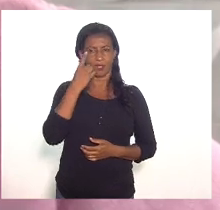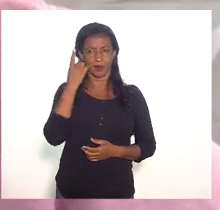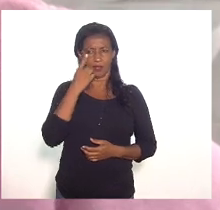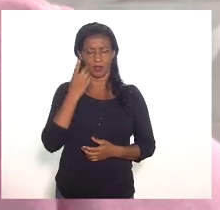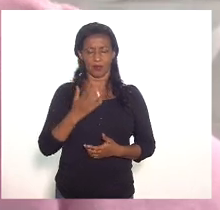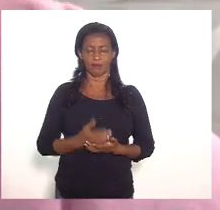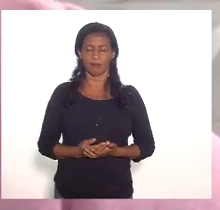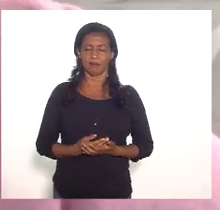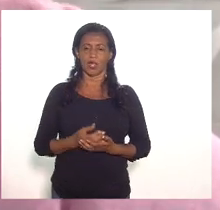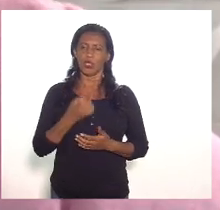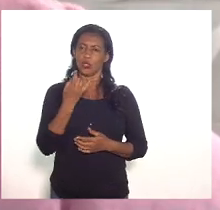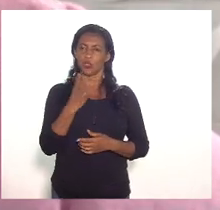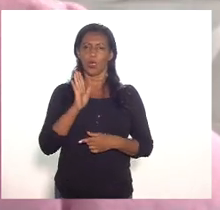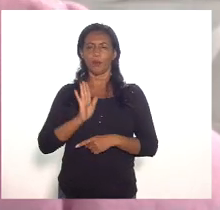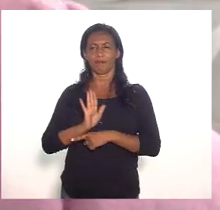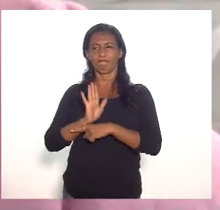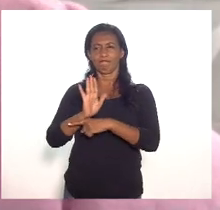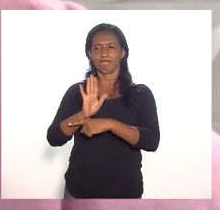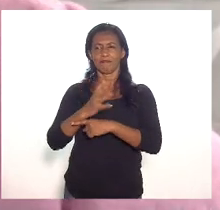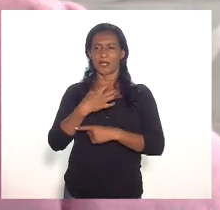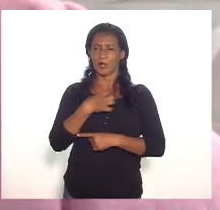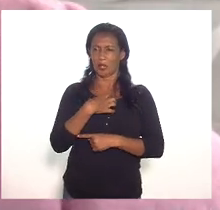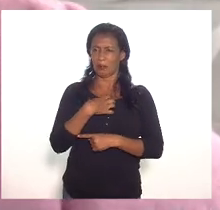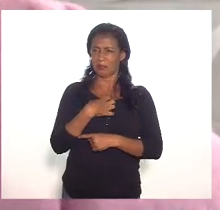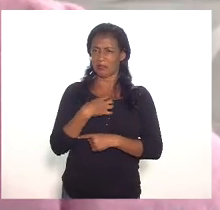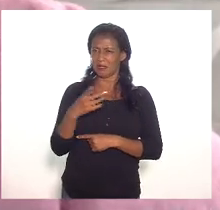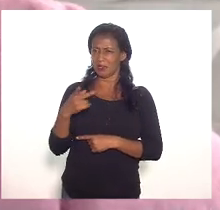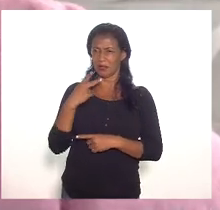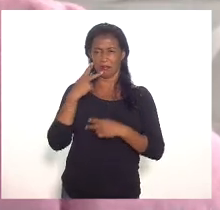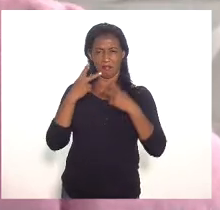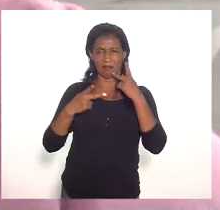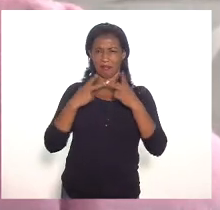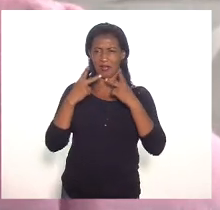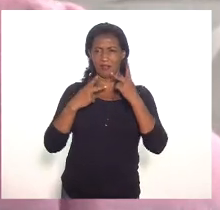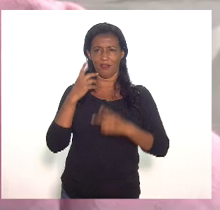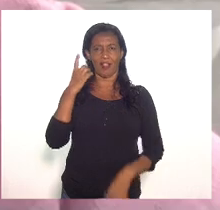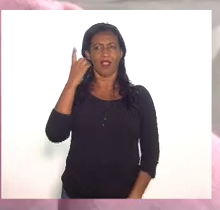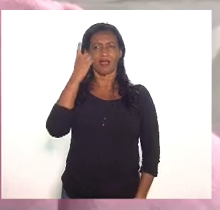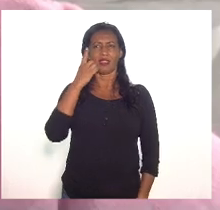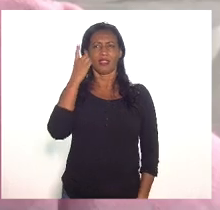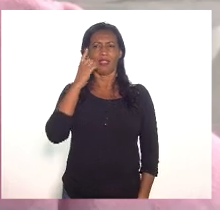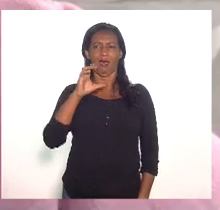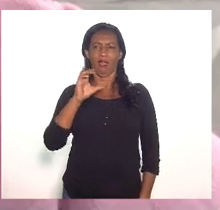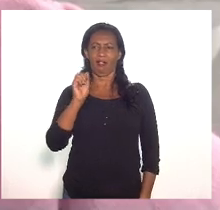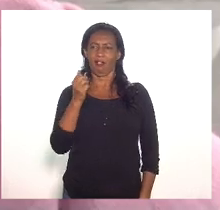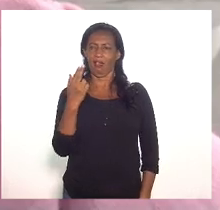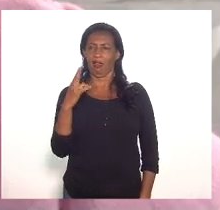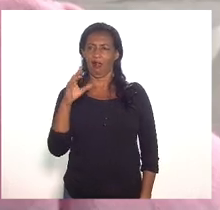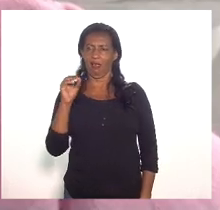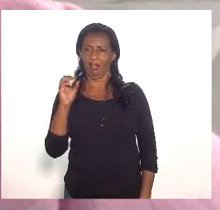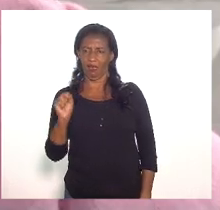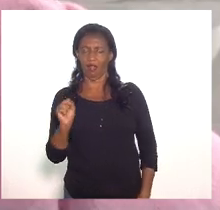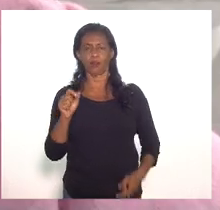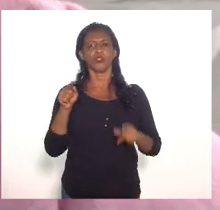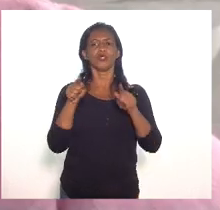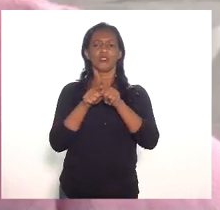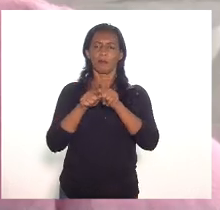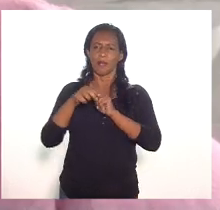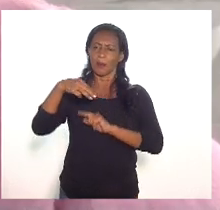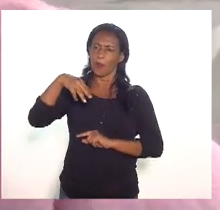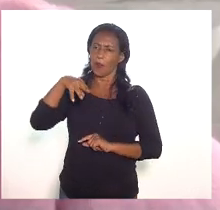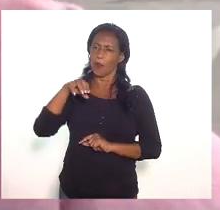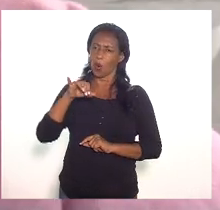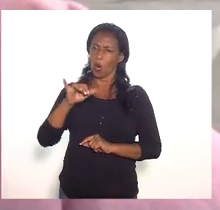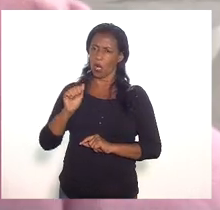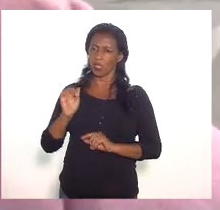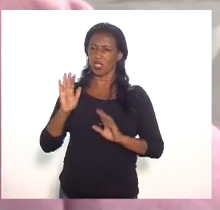de contribuição, porque me sinto muito contemplada pelas falas do deputado Carlos Mink e também da deputada Mônica Francisco,